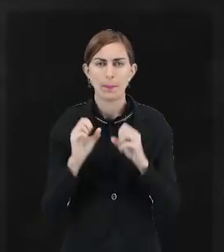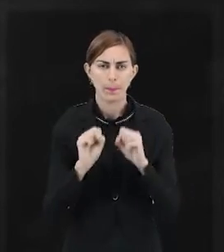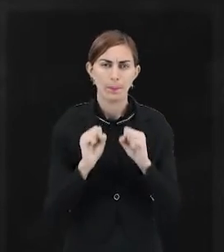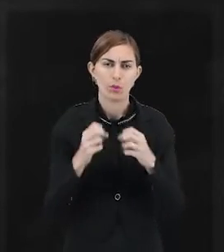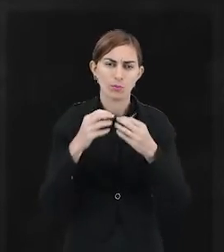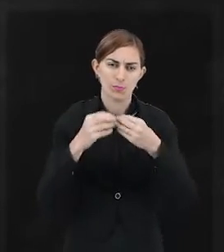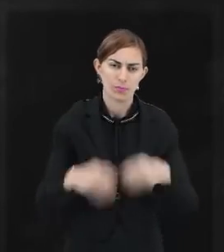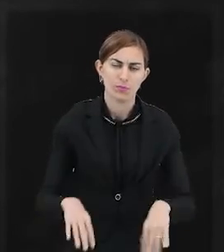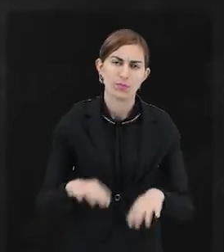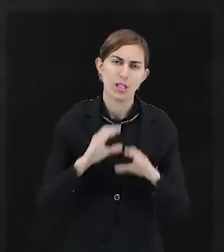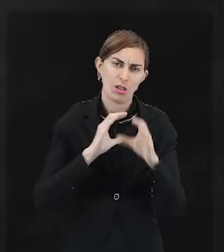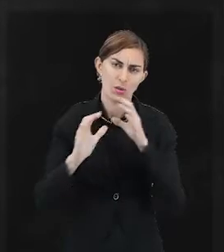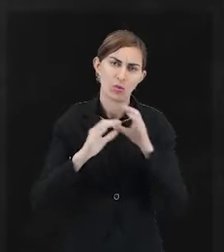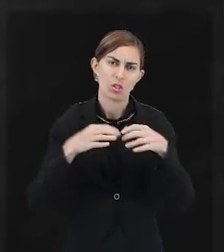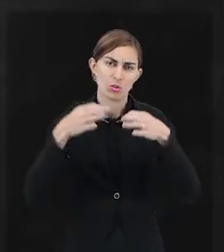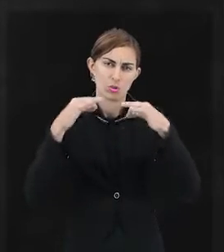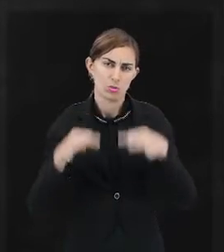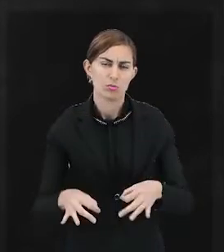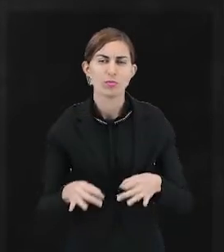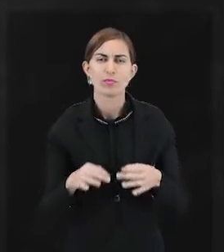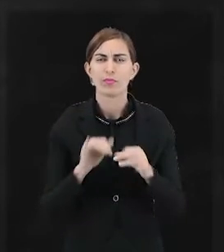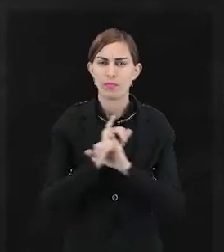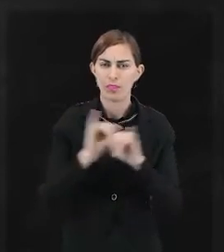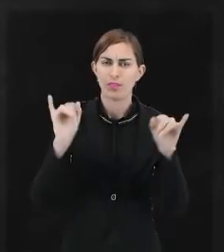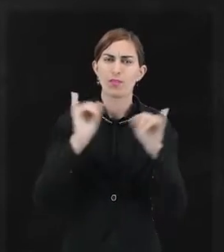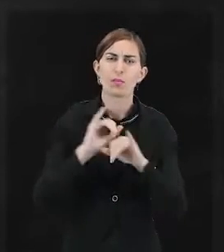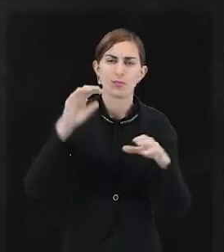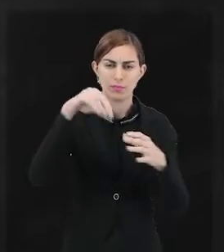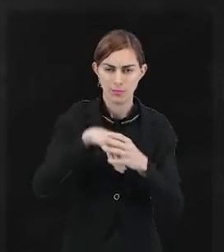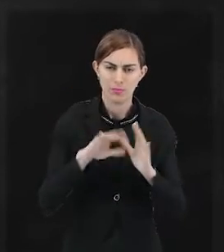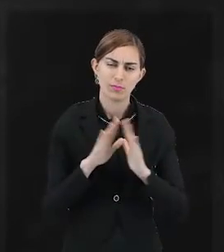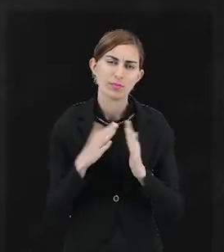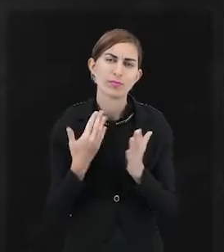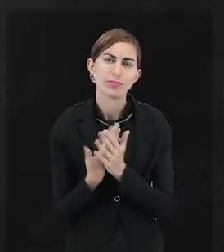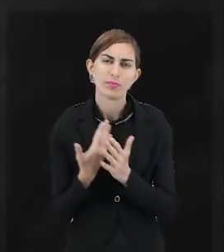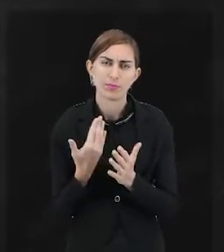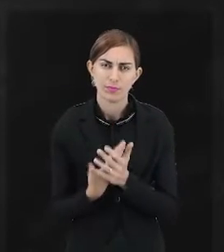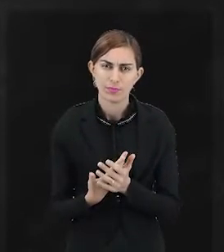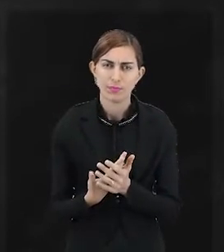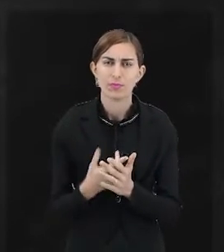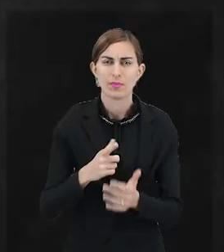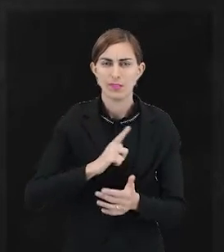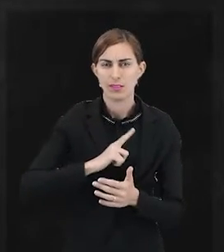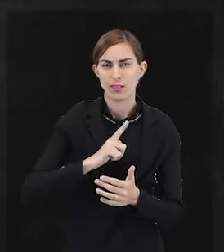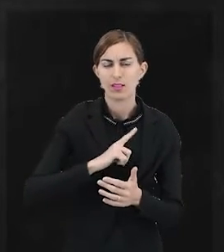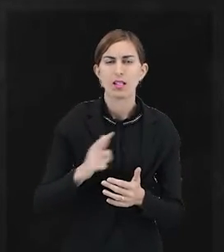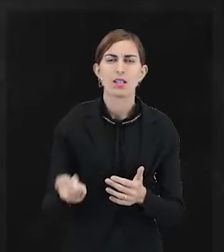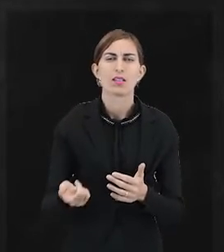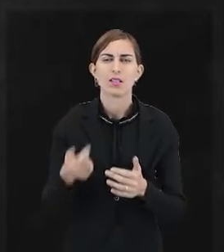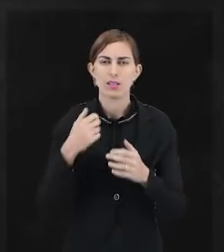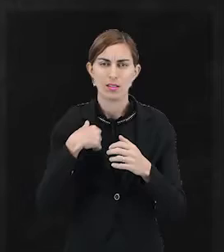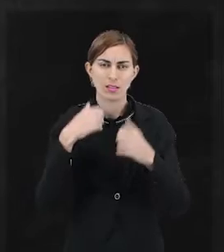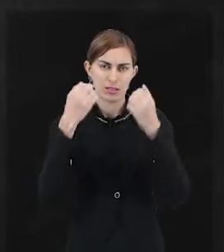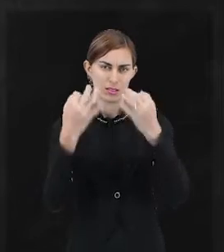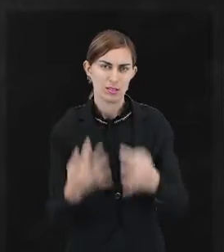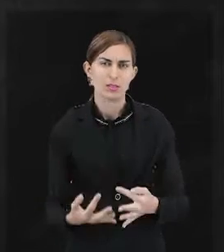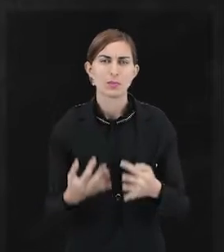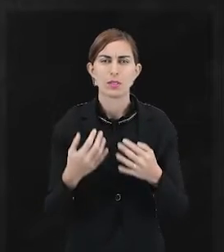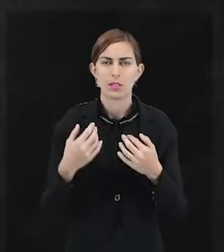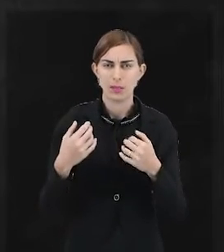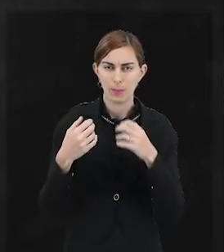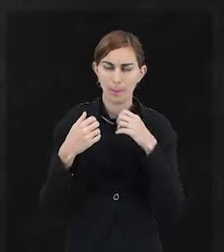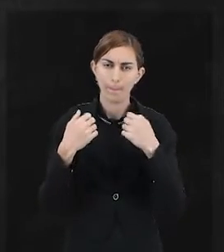sistema de comunicação eficaz de informações dentro do ambiente escolar. Existe algo que os autores denominam de